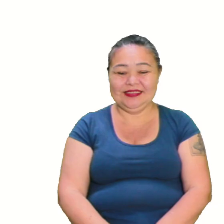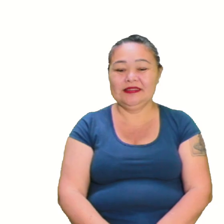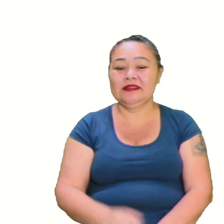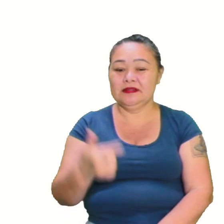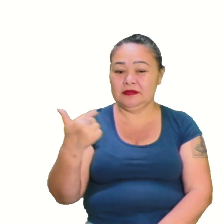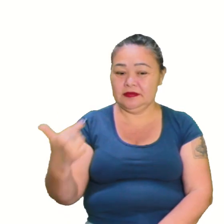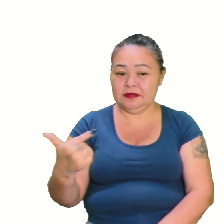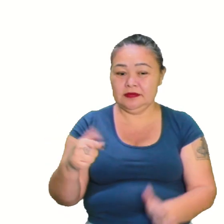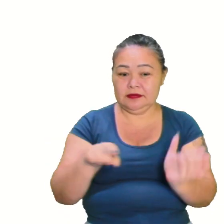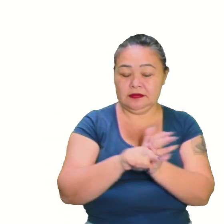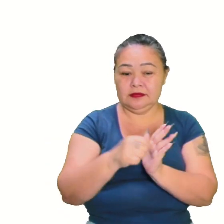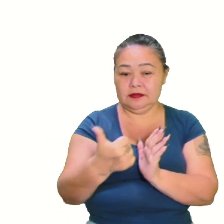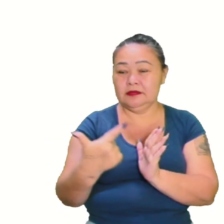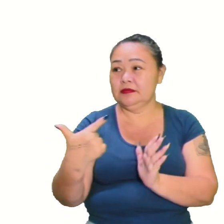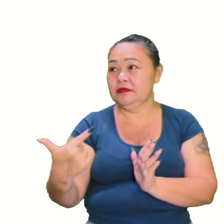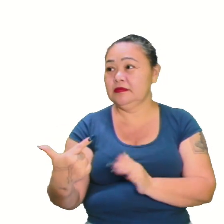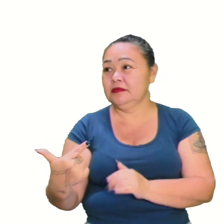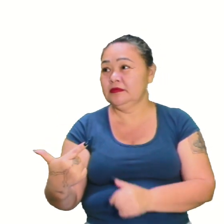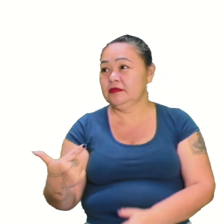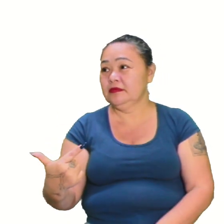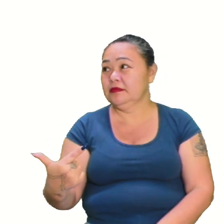e 2. Pronto.